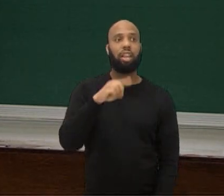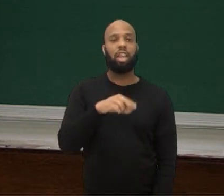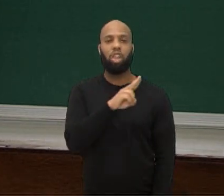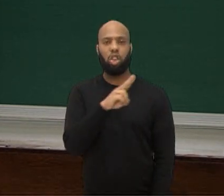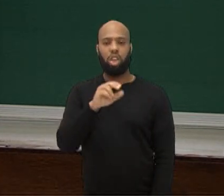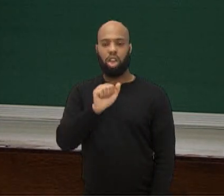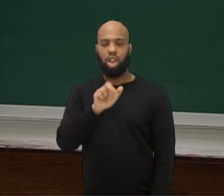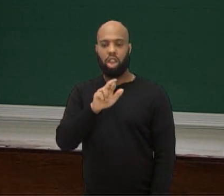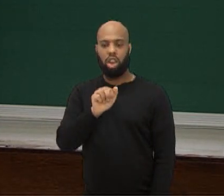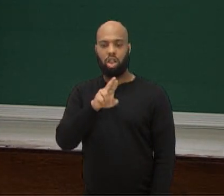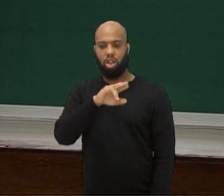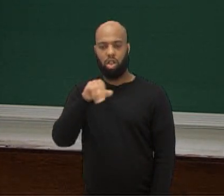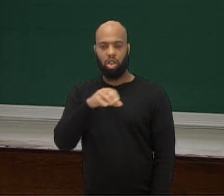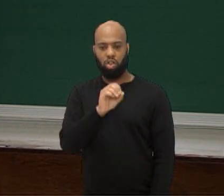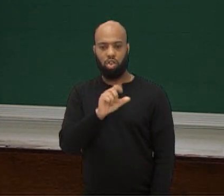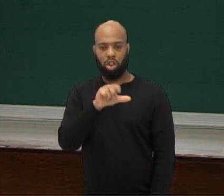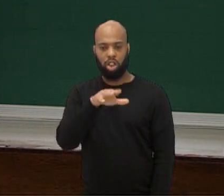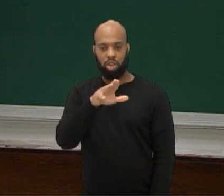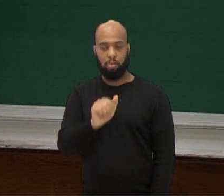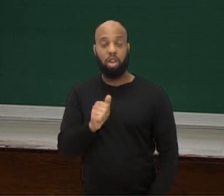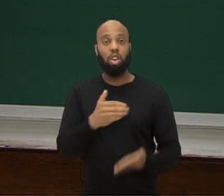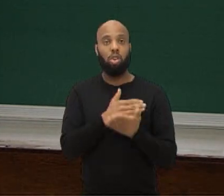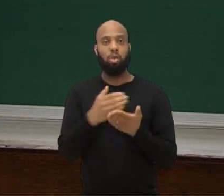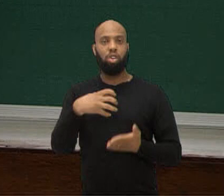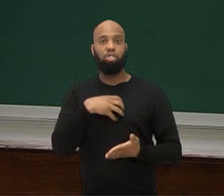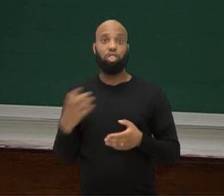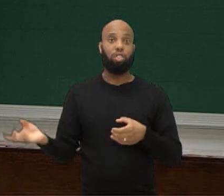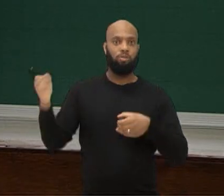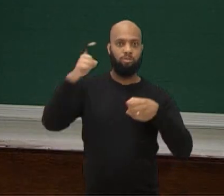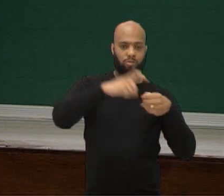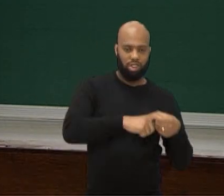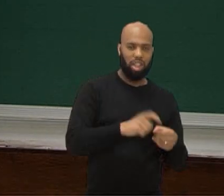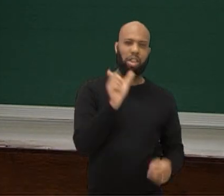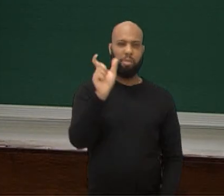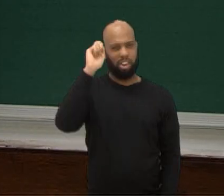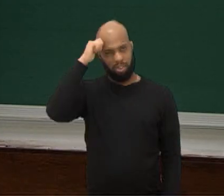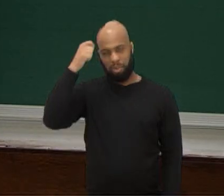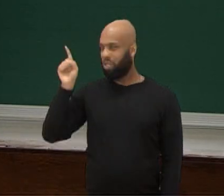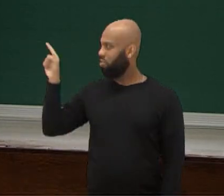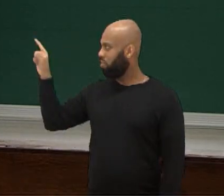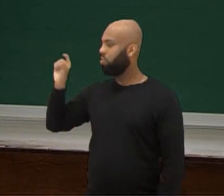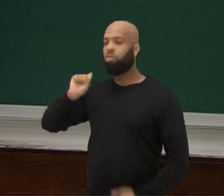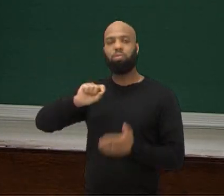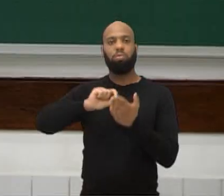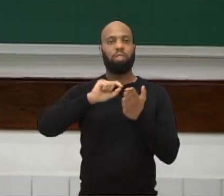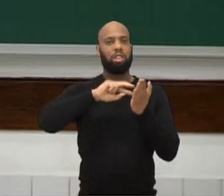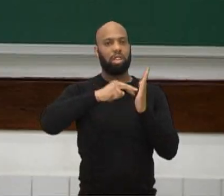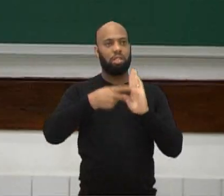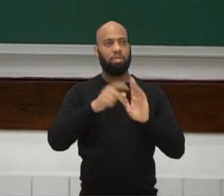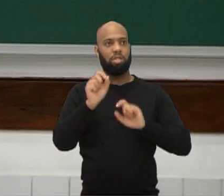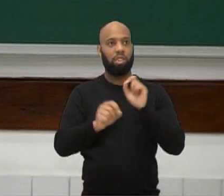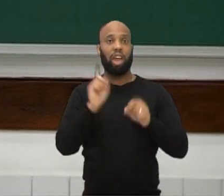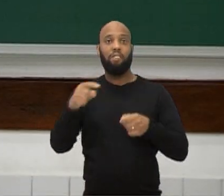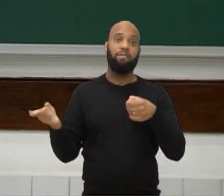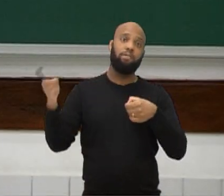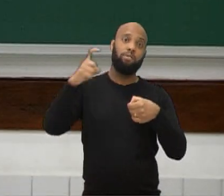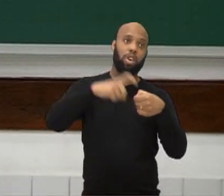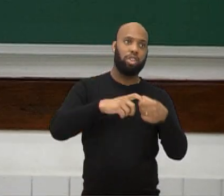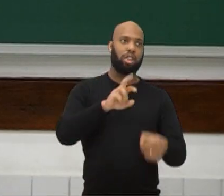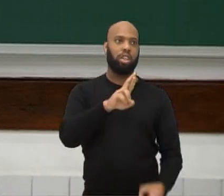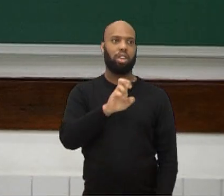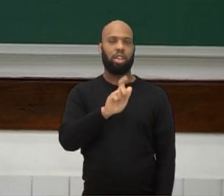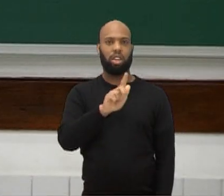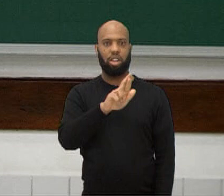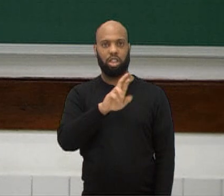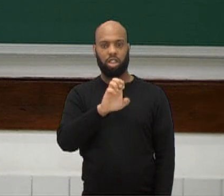Lima, que iniciou um movimento de regresso. Regresso, o que significa isso? Regresso é sinônimo de retorno.